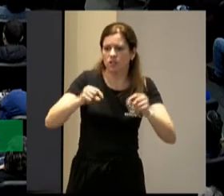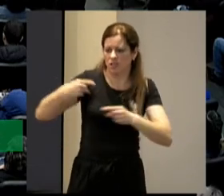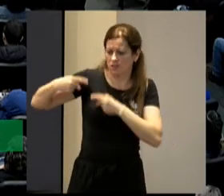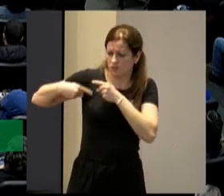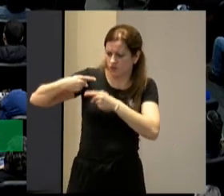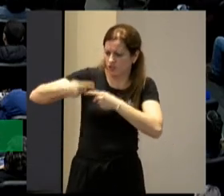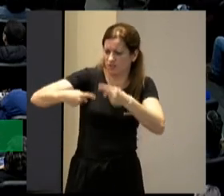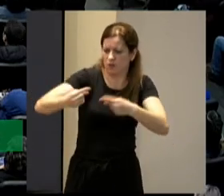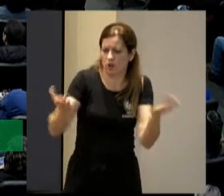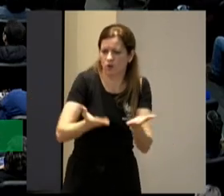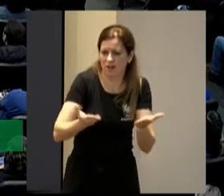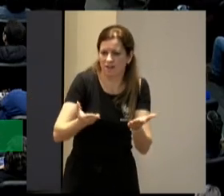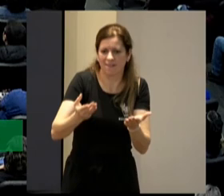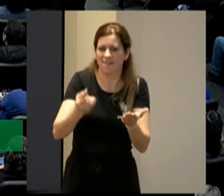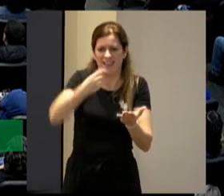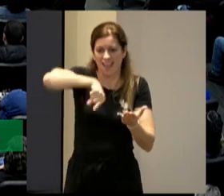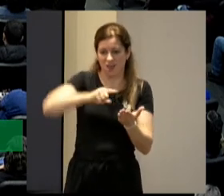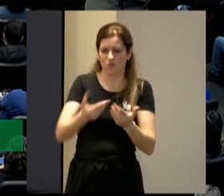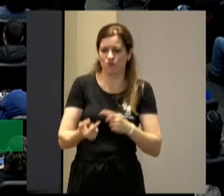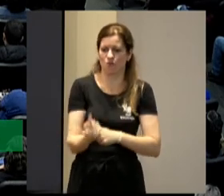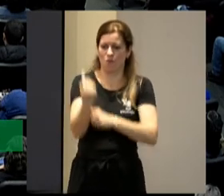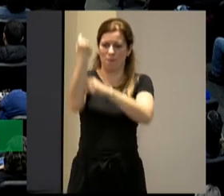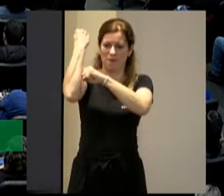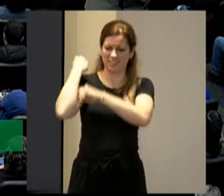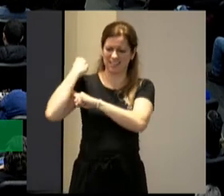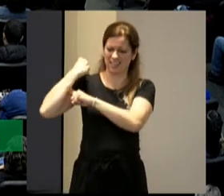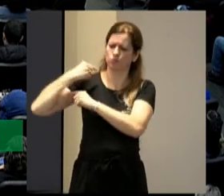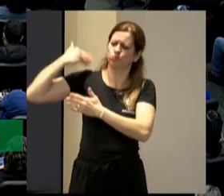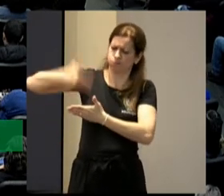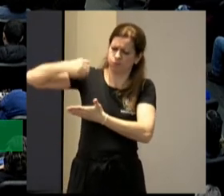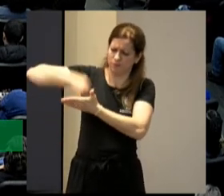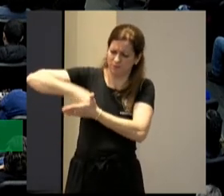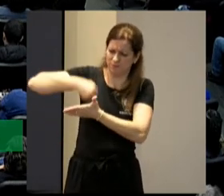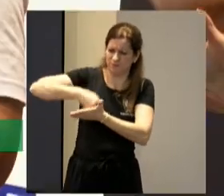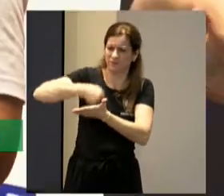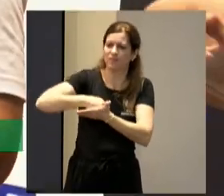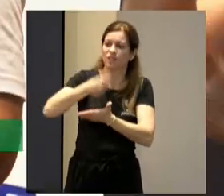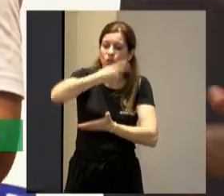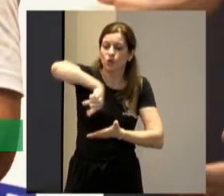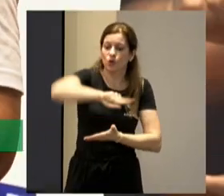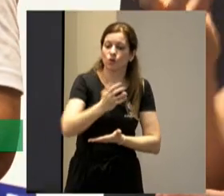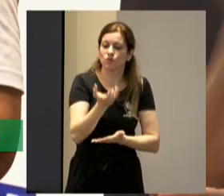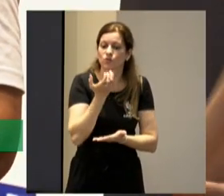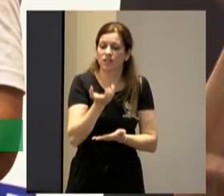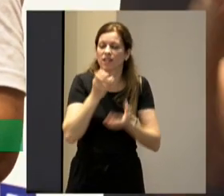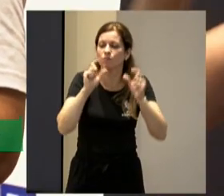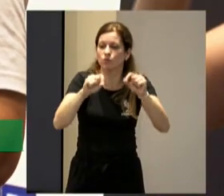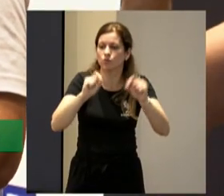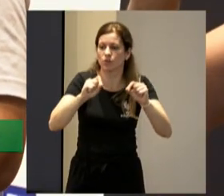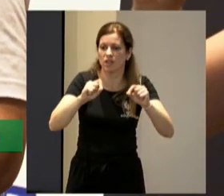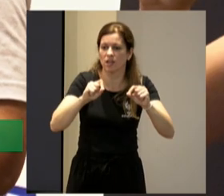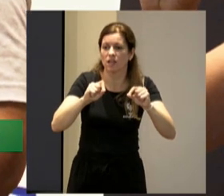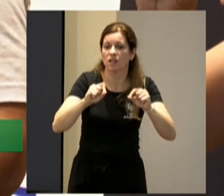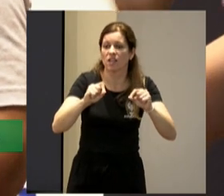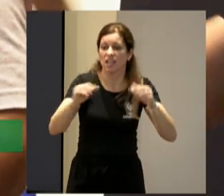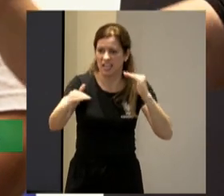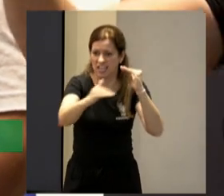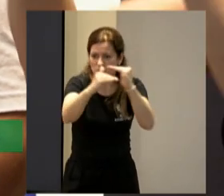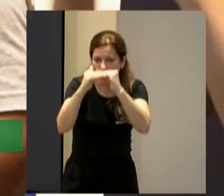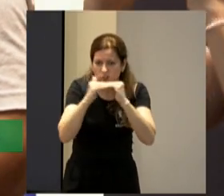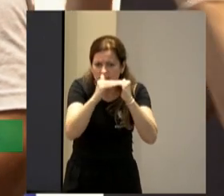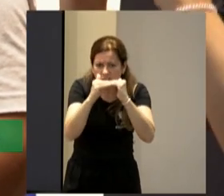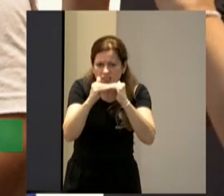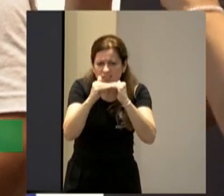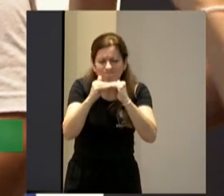não sou da geração de educação, de promoção da igualdade racial. Eu não quero promover igualdade nenhuma, eu quero combater o